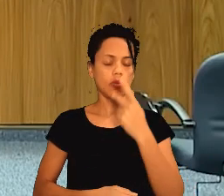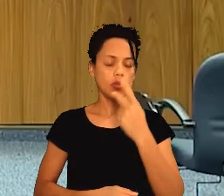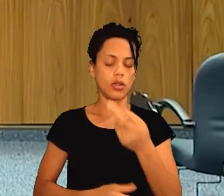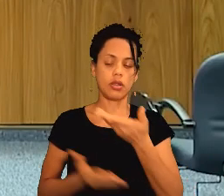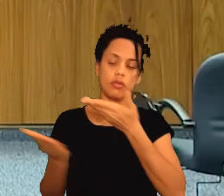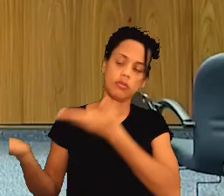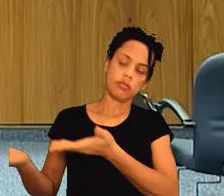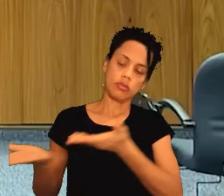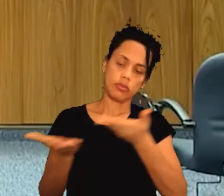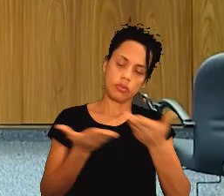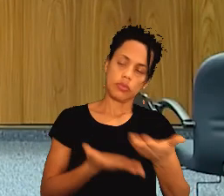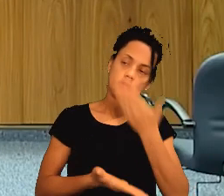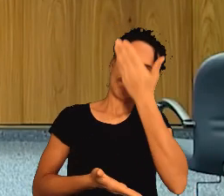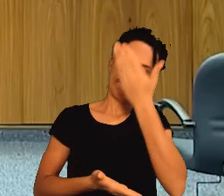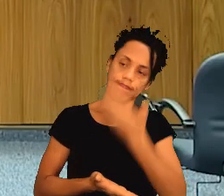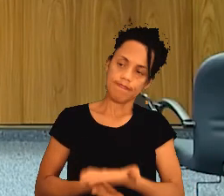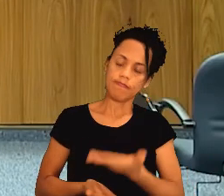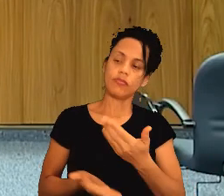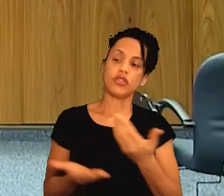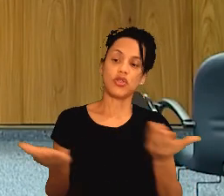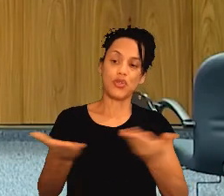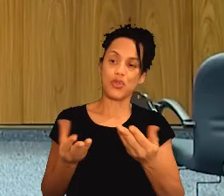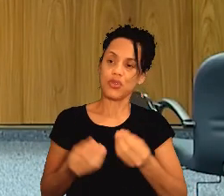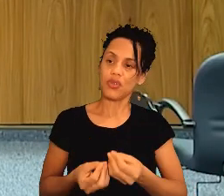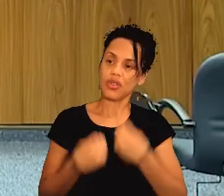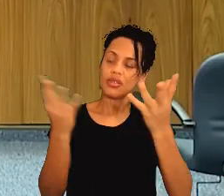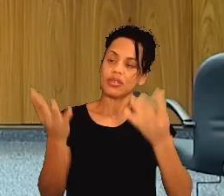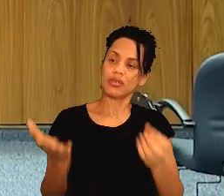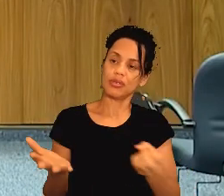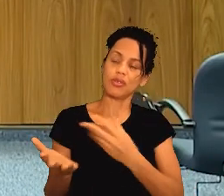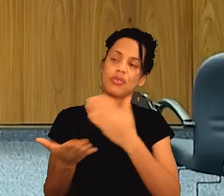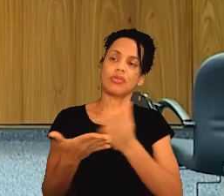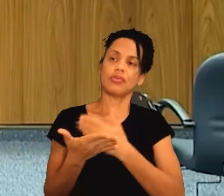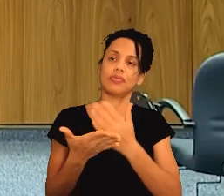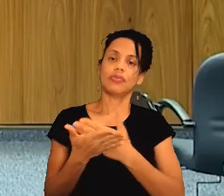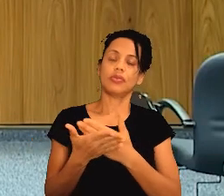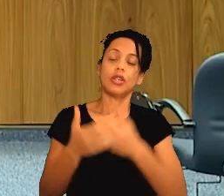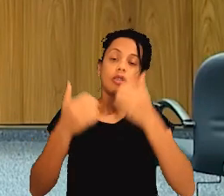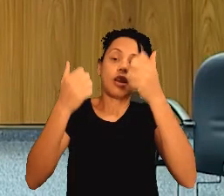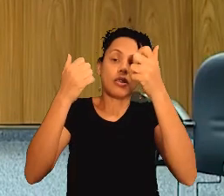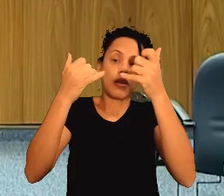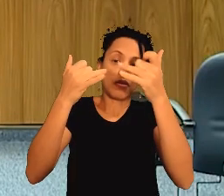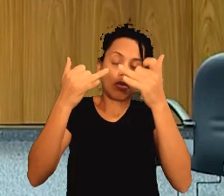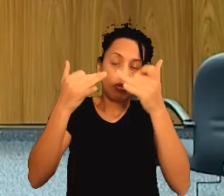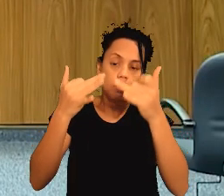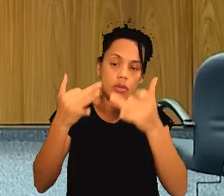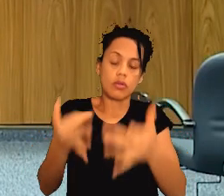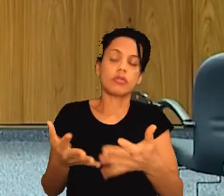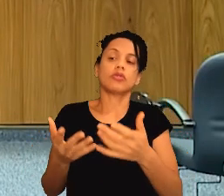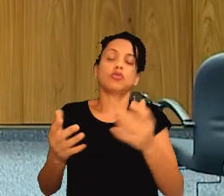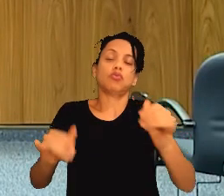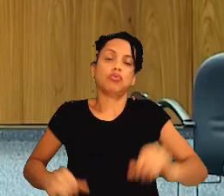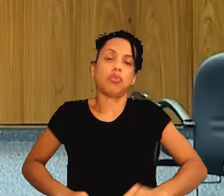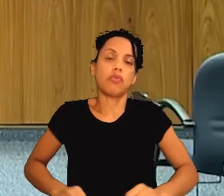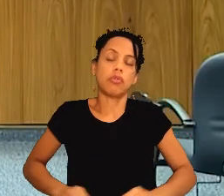repito, ter aqui a senhora e ter o lançamento do livro. E, falando em genocídio, a gente tem um autor de outro livro, Flávio Bastos,